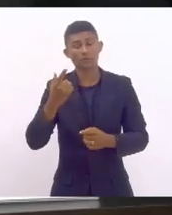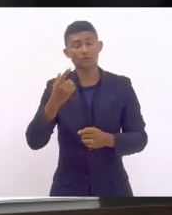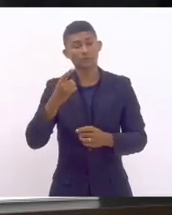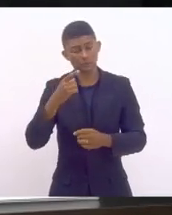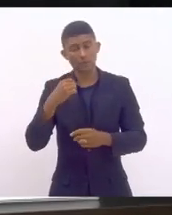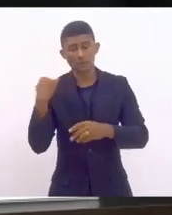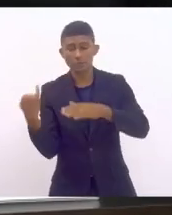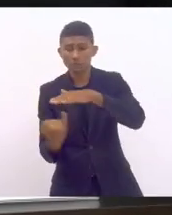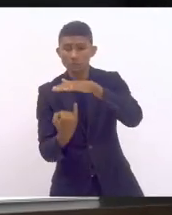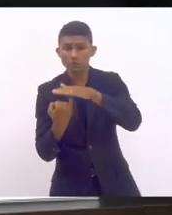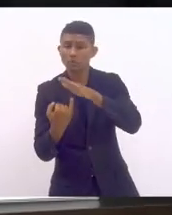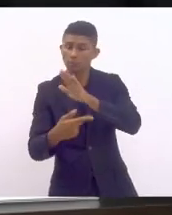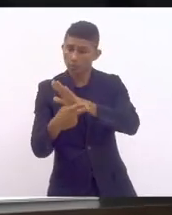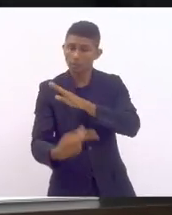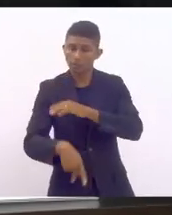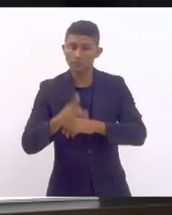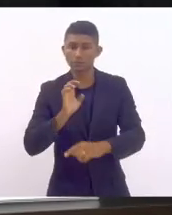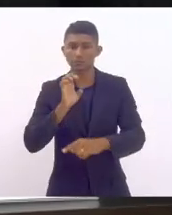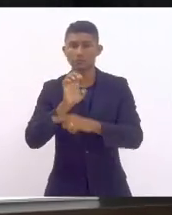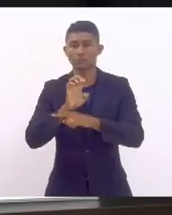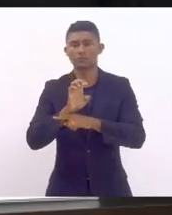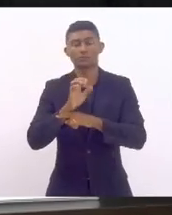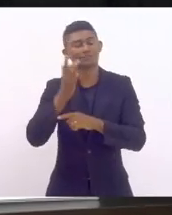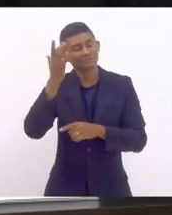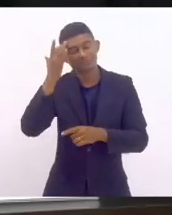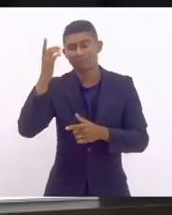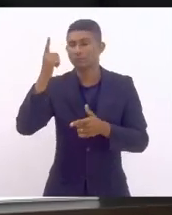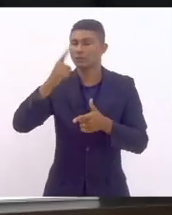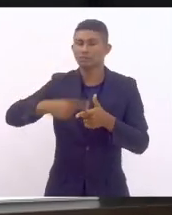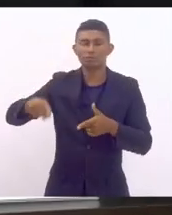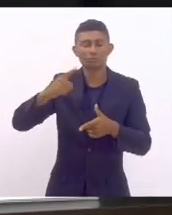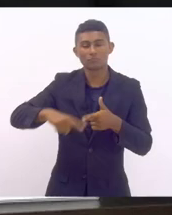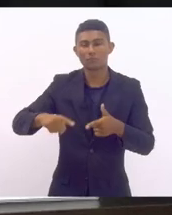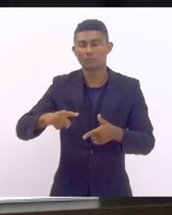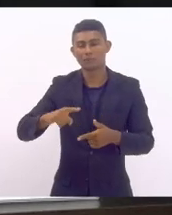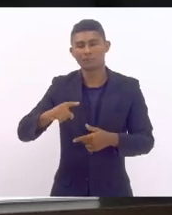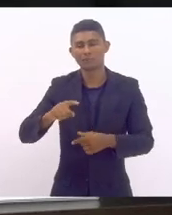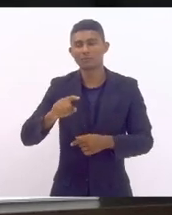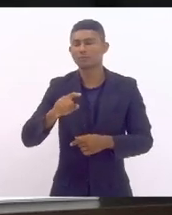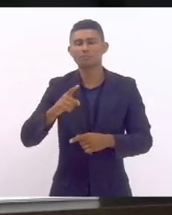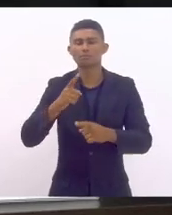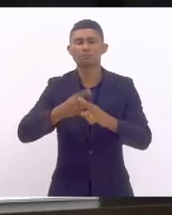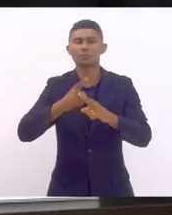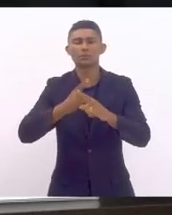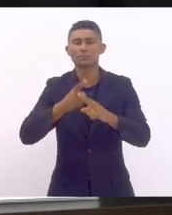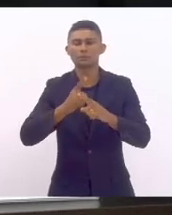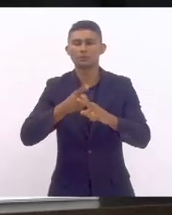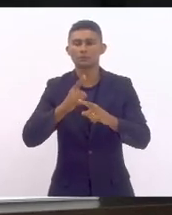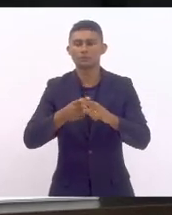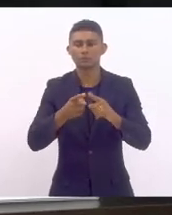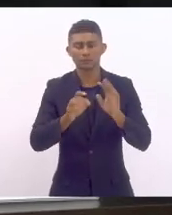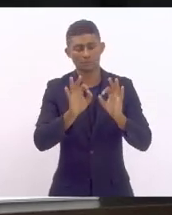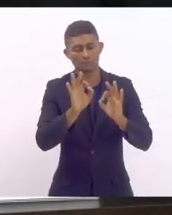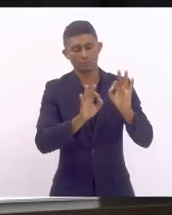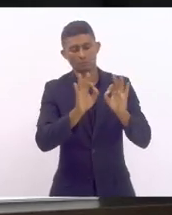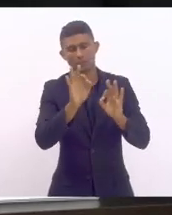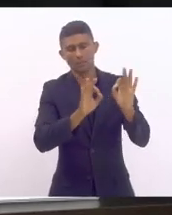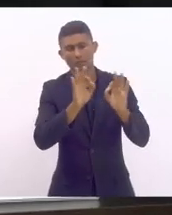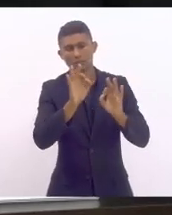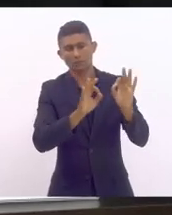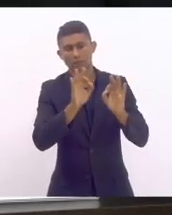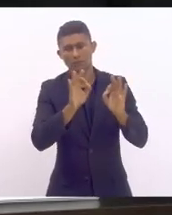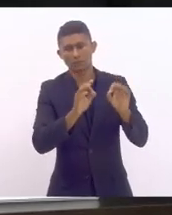eu diria que grande parte desse problema vem também por exemplo da não execução do Plano Nacional da Educação